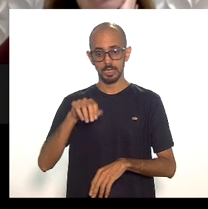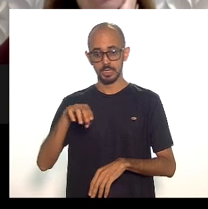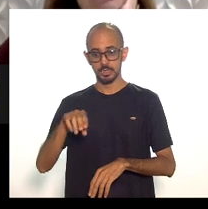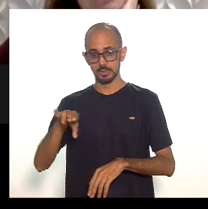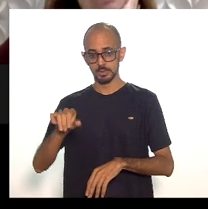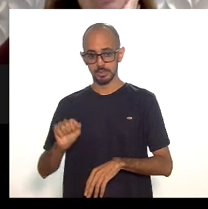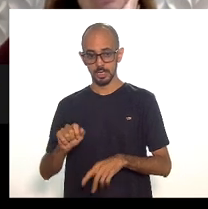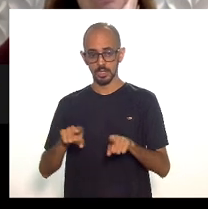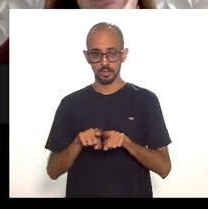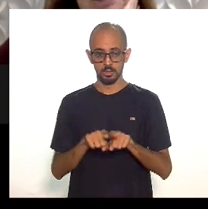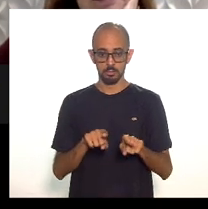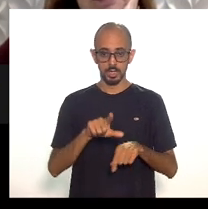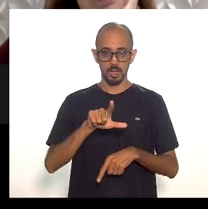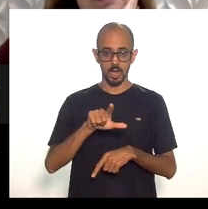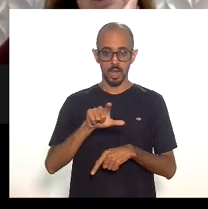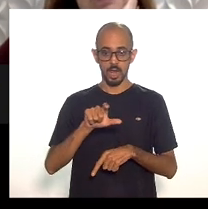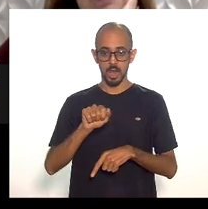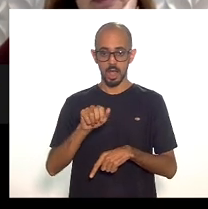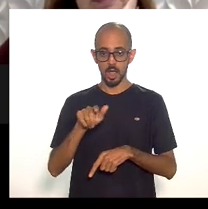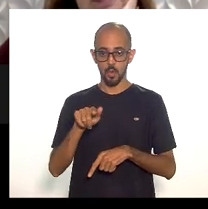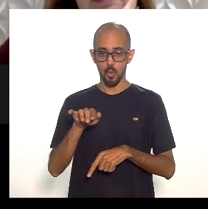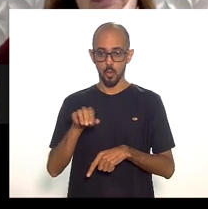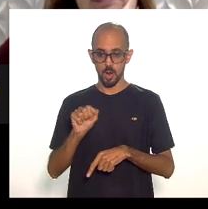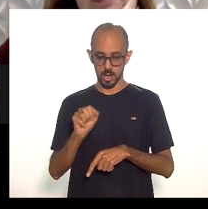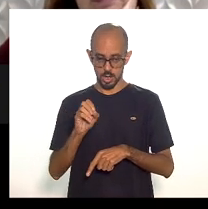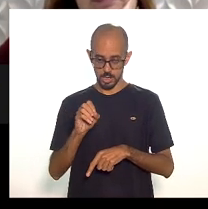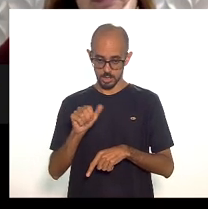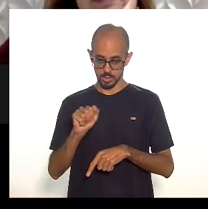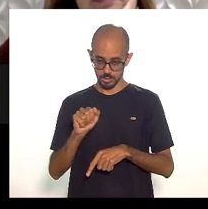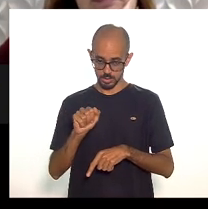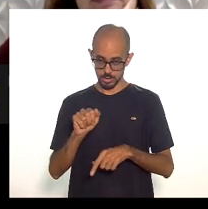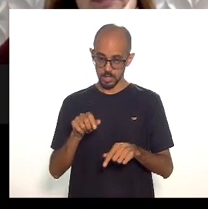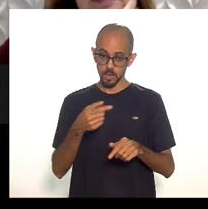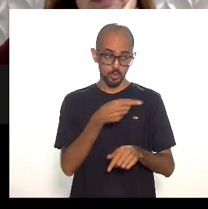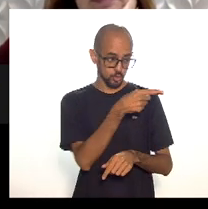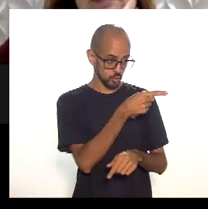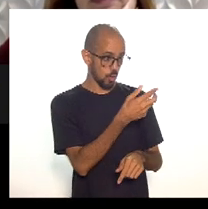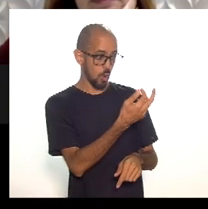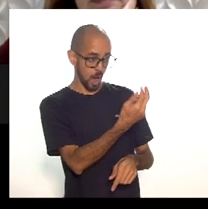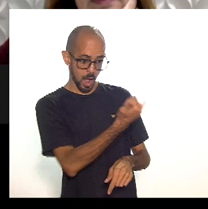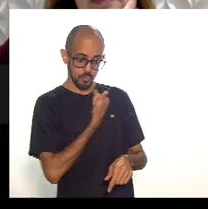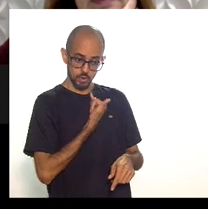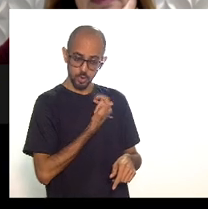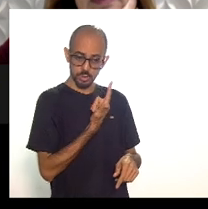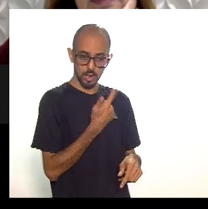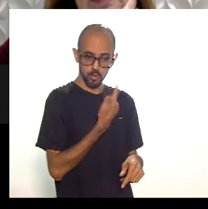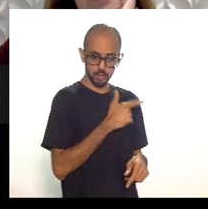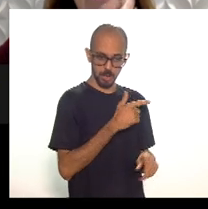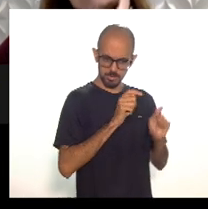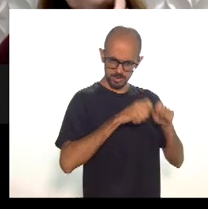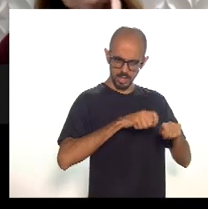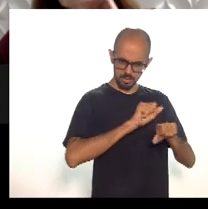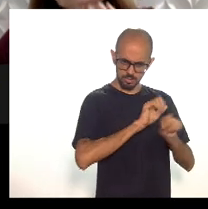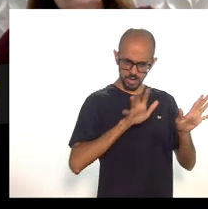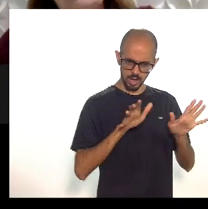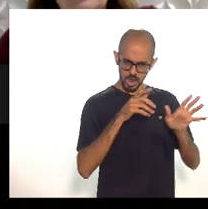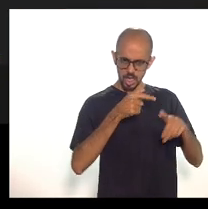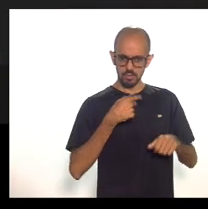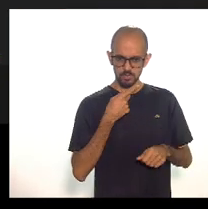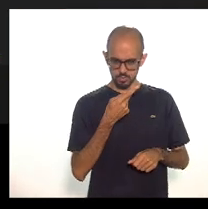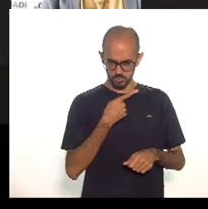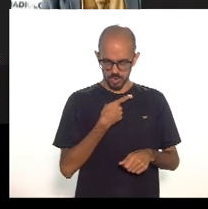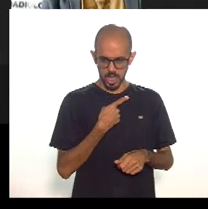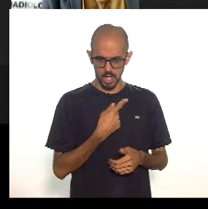me perguntando, cobrando que não ficou claro. O senhor disse que não existia, mas dá para esclarecer um pouco melhor isso? Deputada